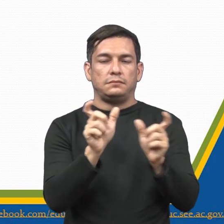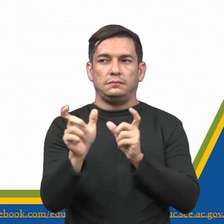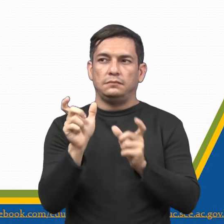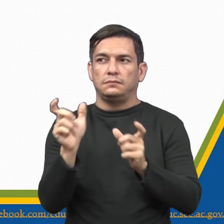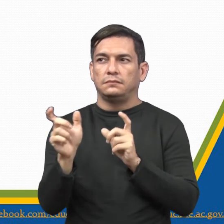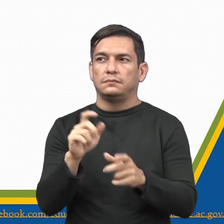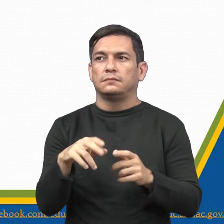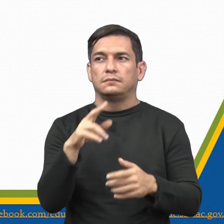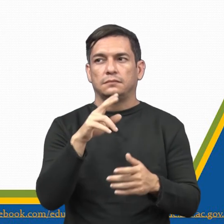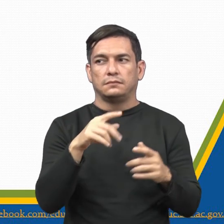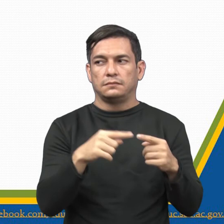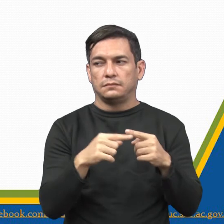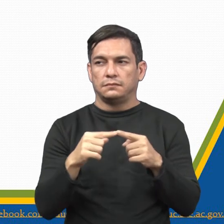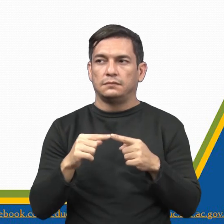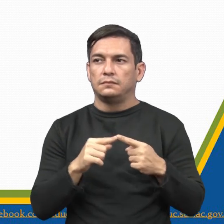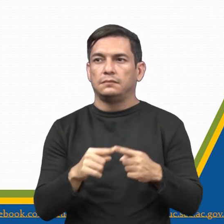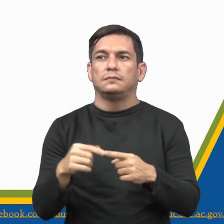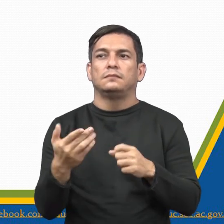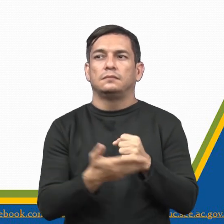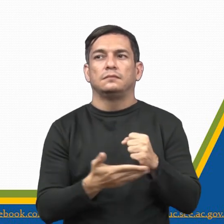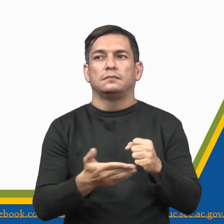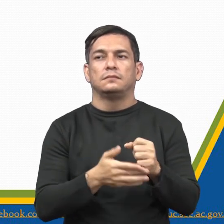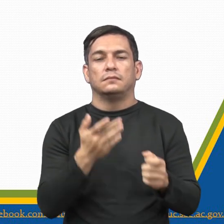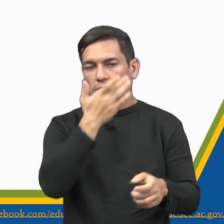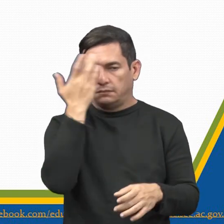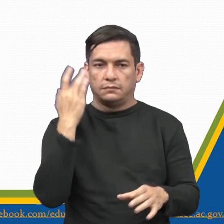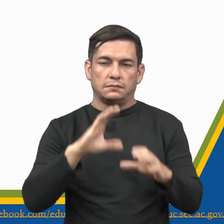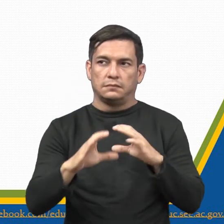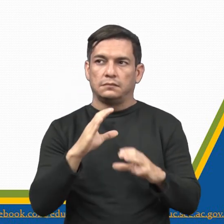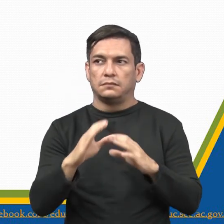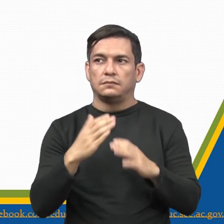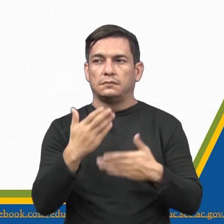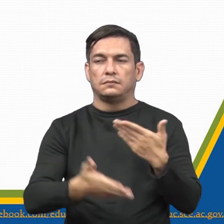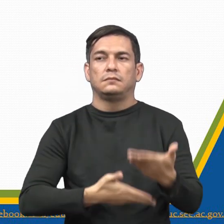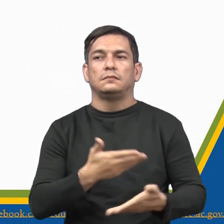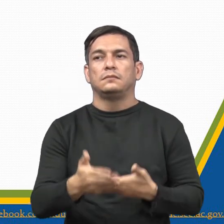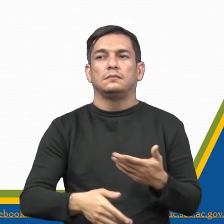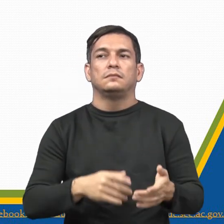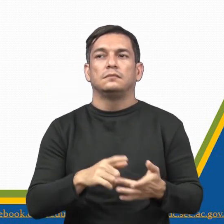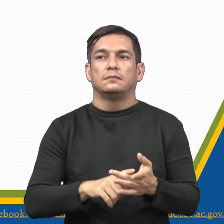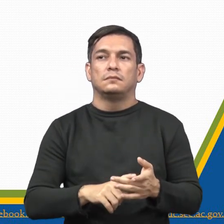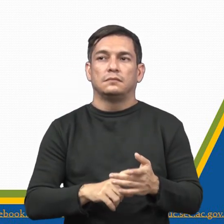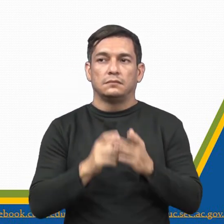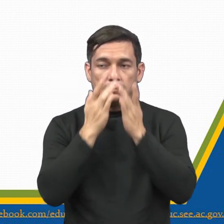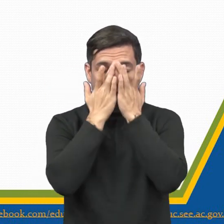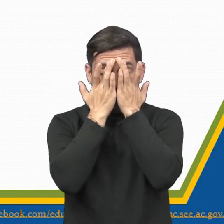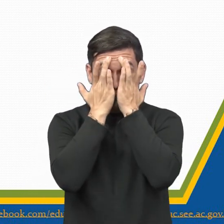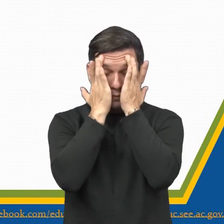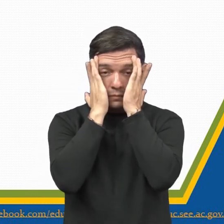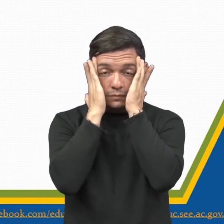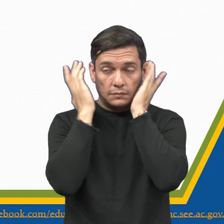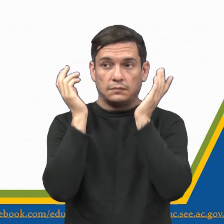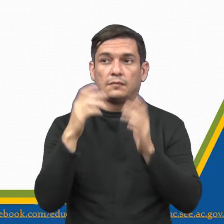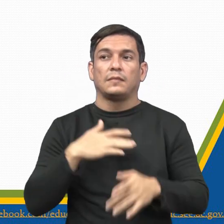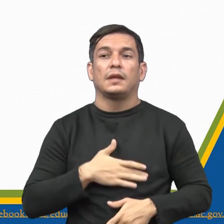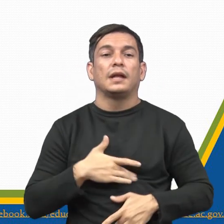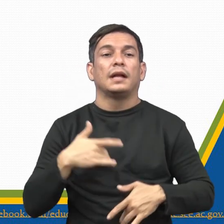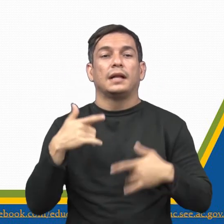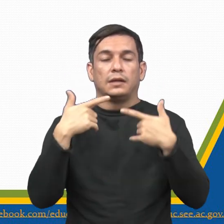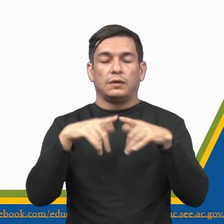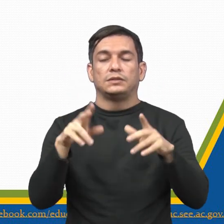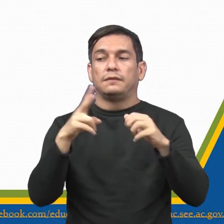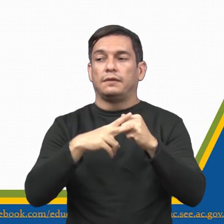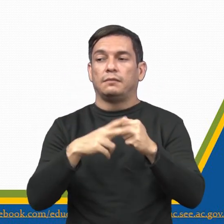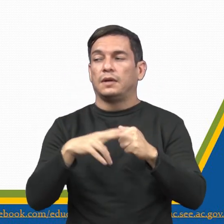palavras e leis combinatórias por meio do qual as pessoas se comunicam e interagem entre si. É a linguagem verbal, oral